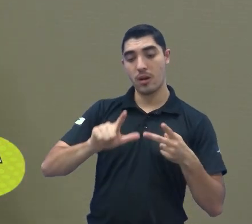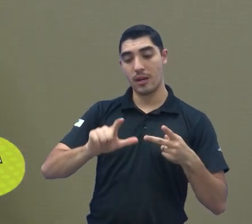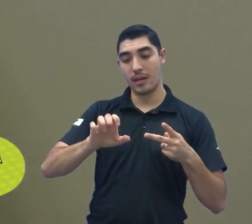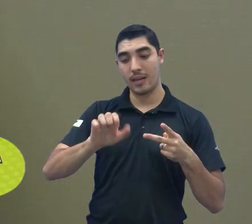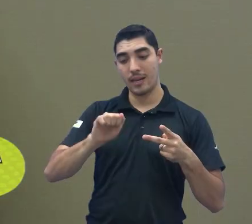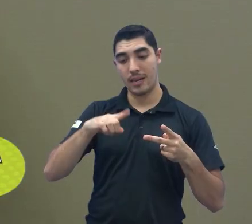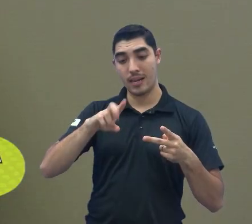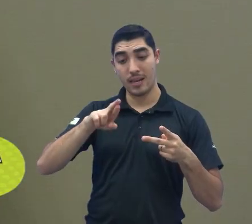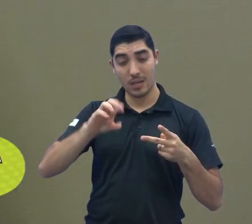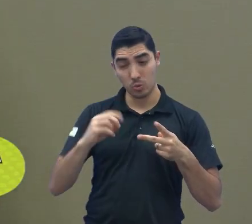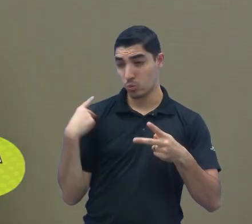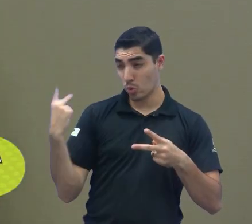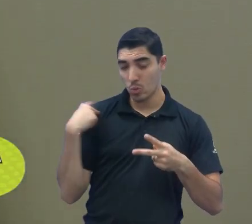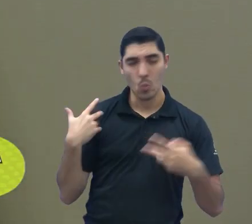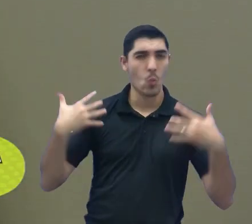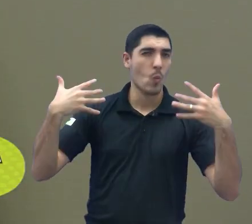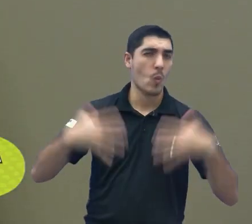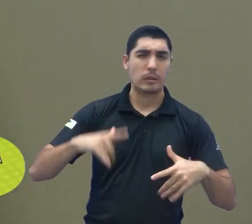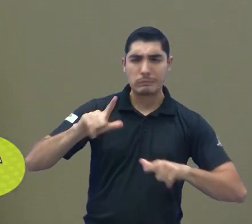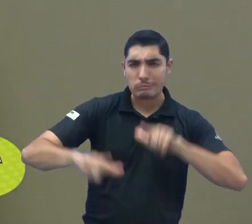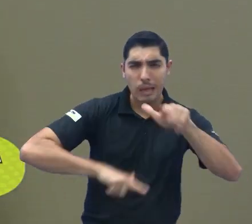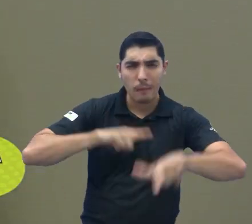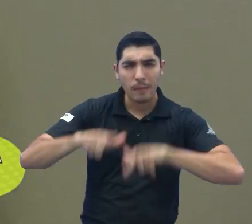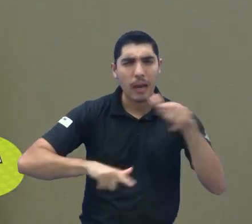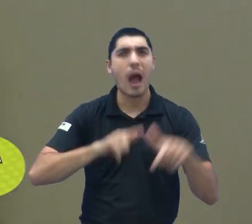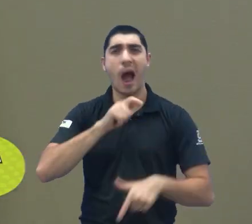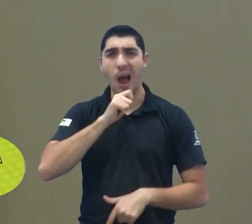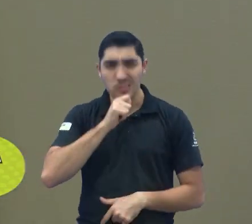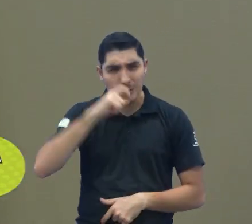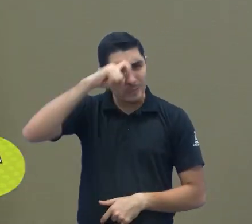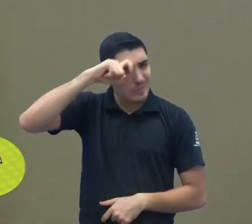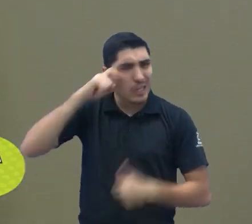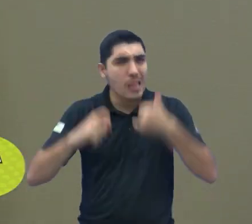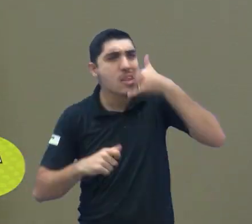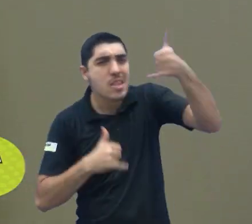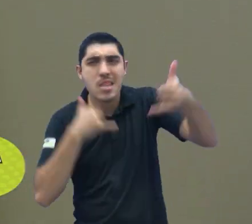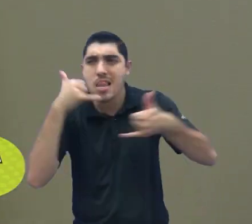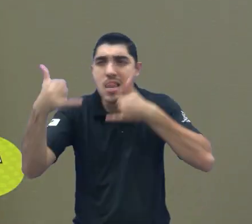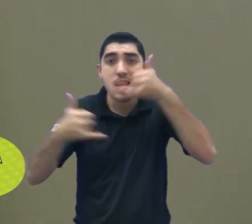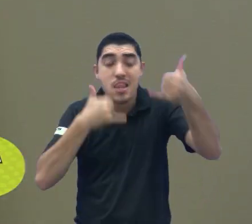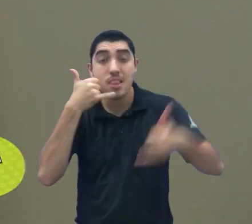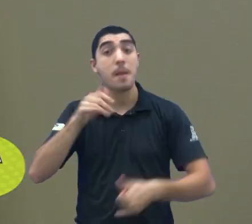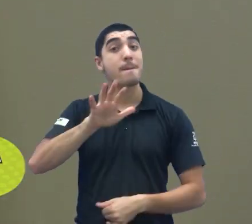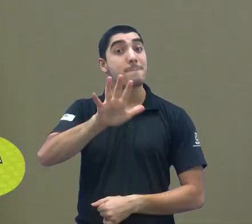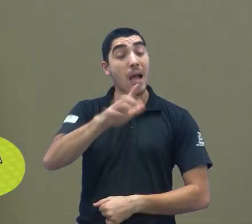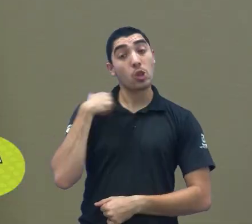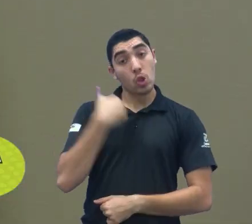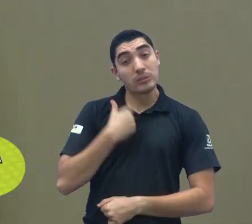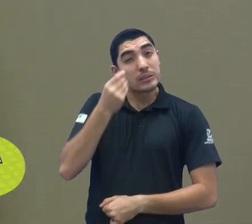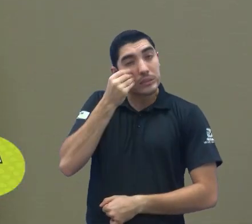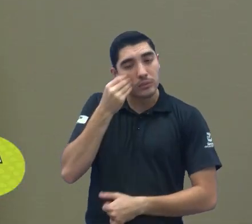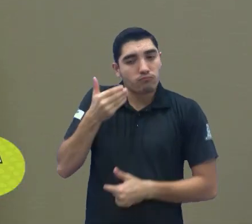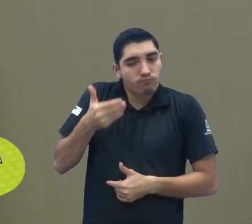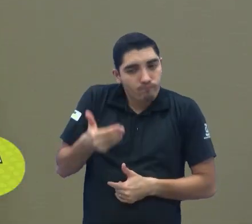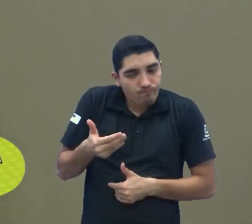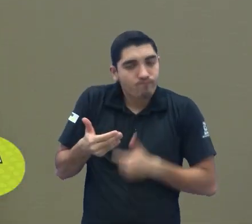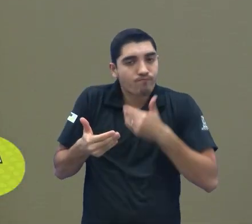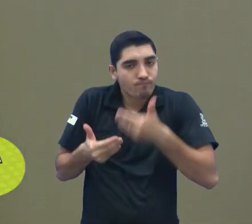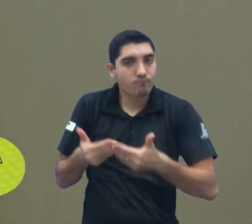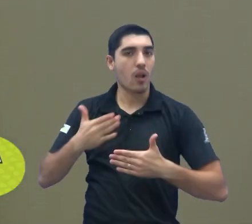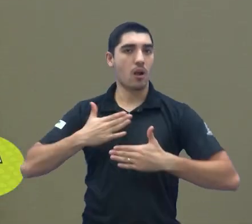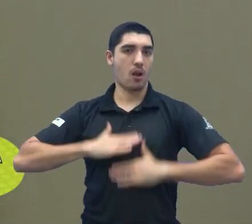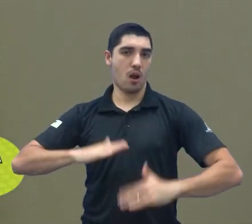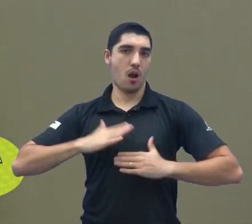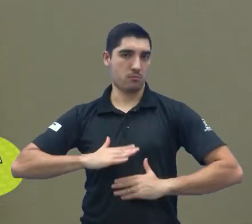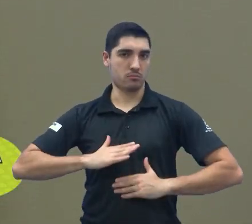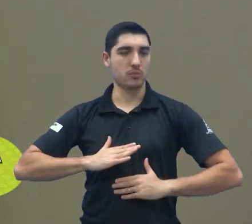a gente, né, fica ligando e fica indo atrás, só que a gente está dando um passo conforme a nossa perna alcança. Então, assim, pé no chão,